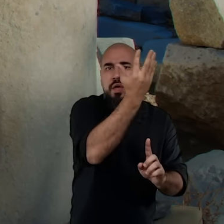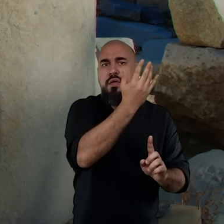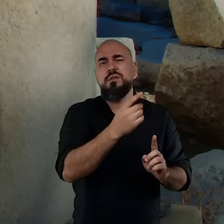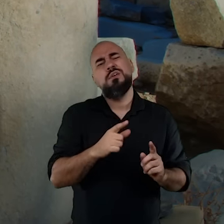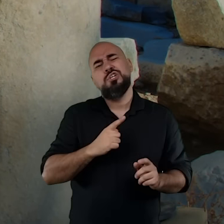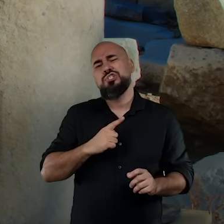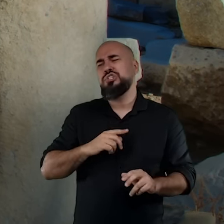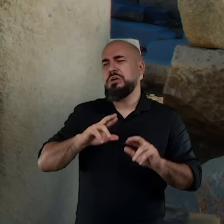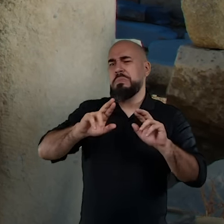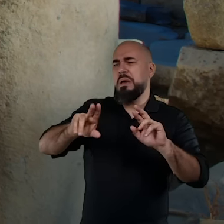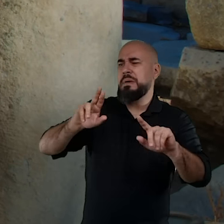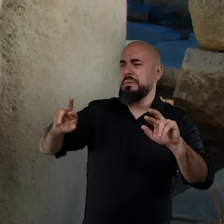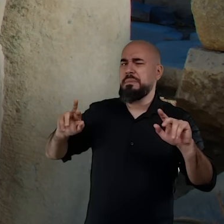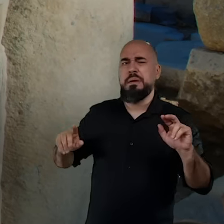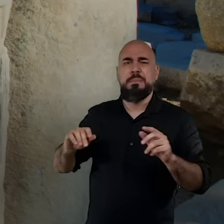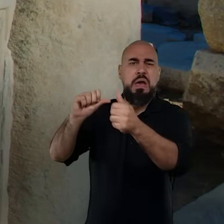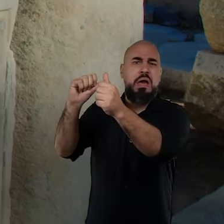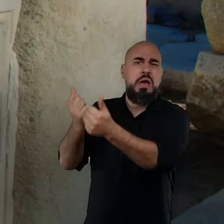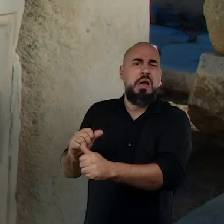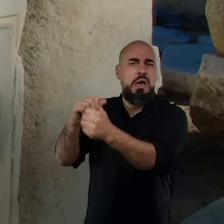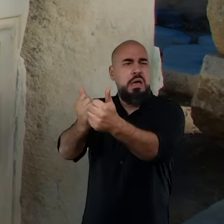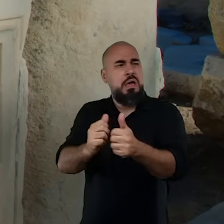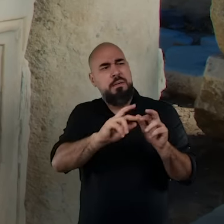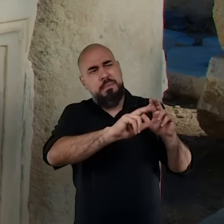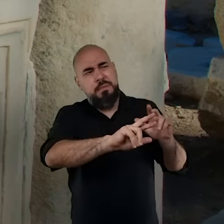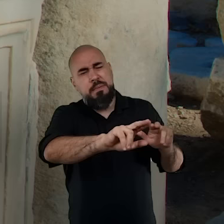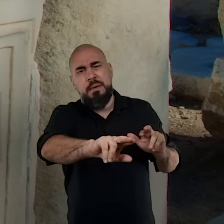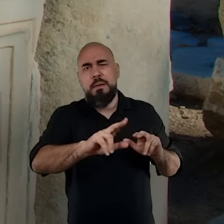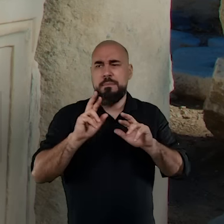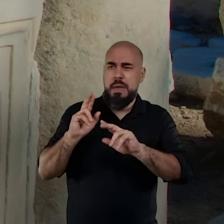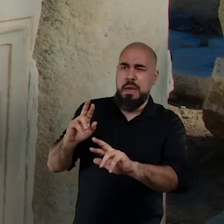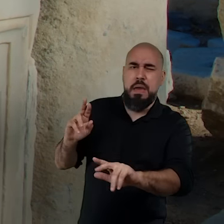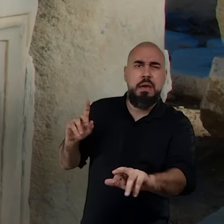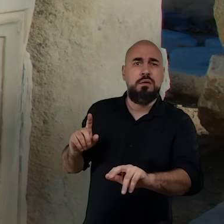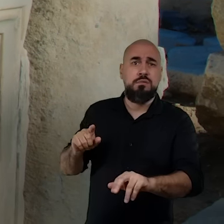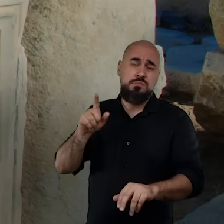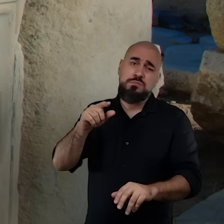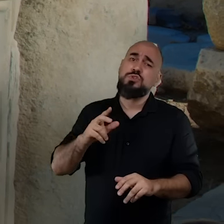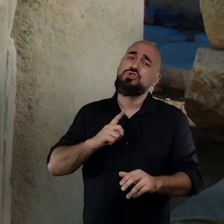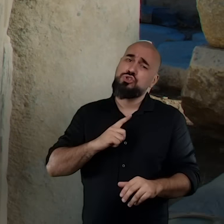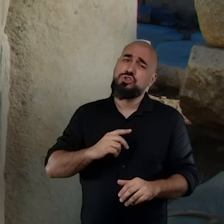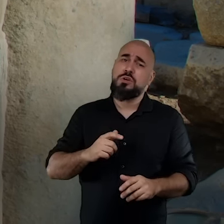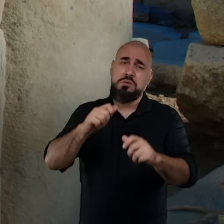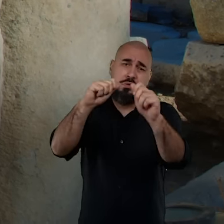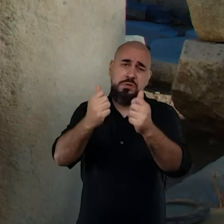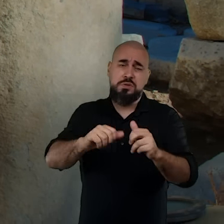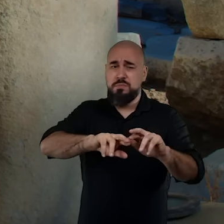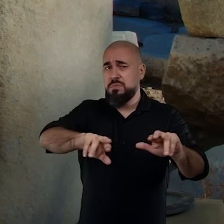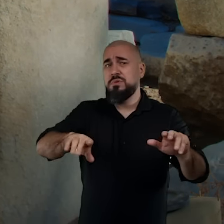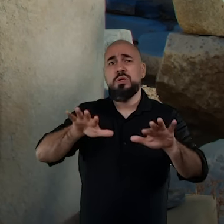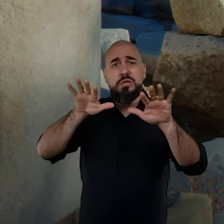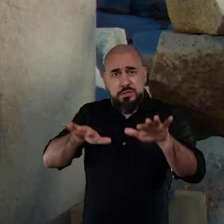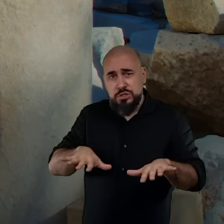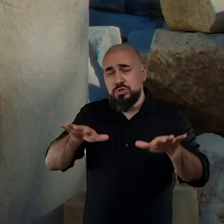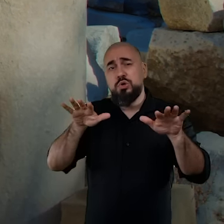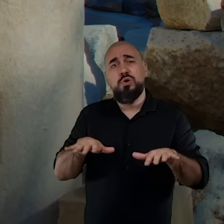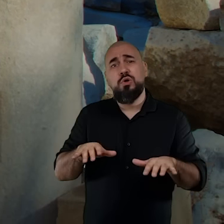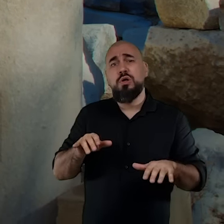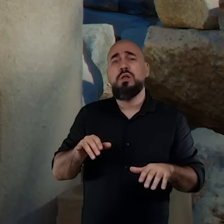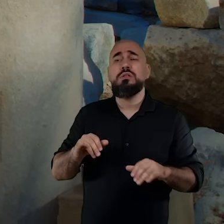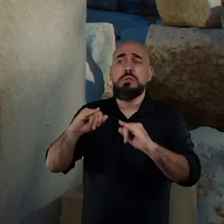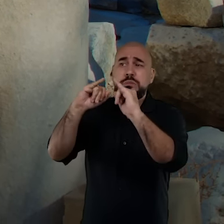aqui havia vários templos, vários santuários. Era uma cidade politeísta, bastante idólatra, e isso nos ajuda a entender todo